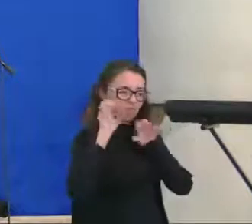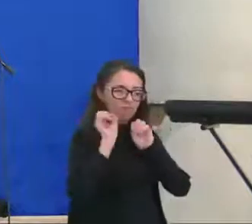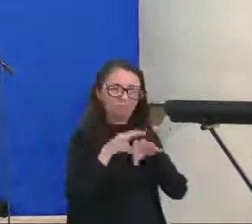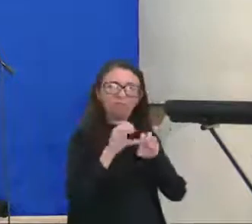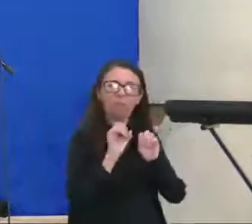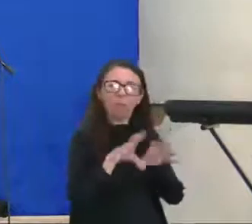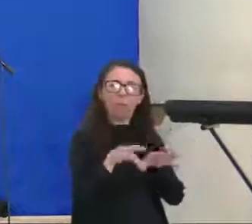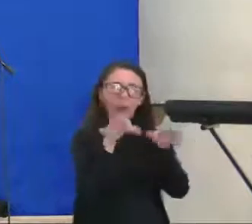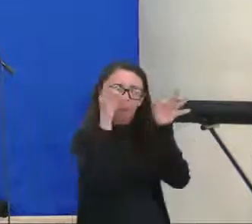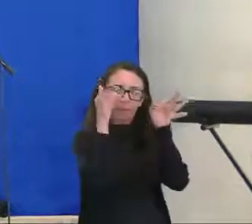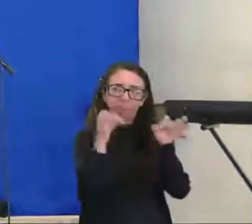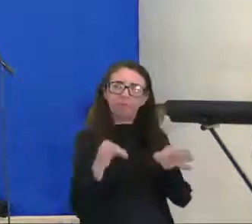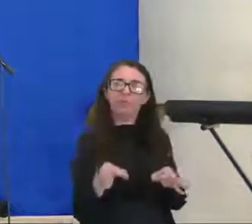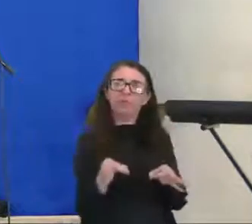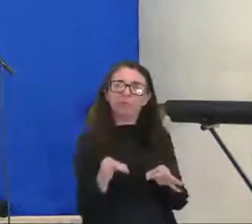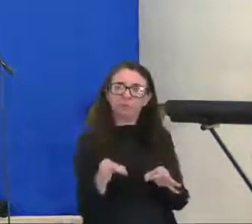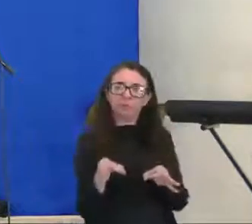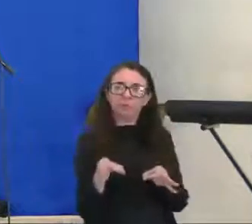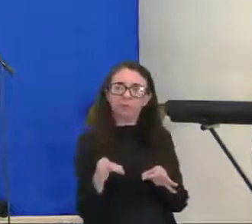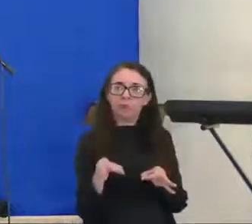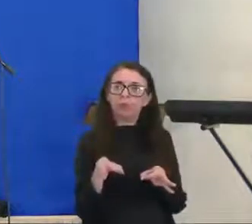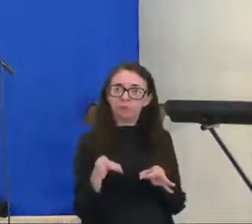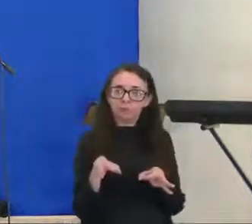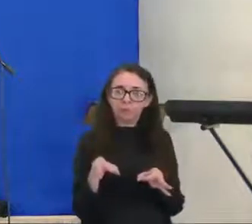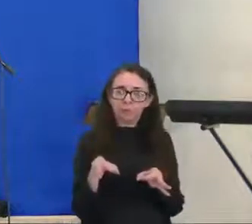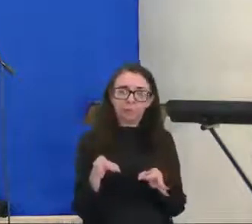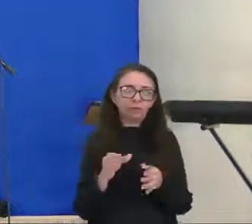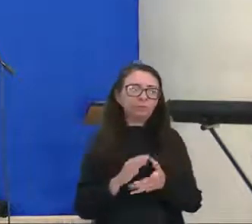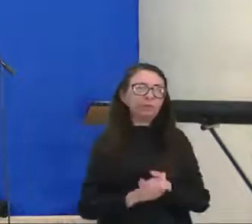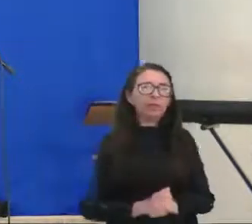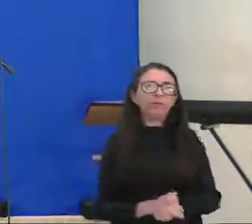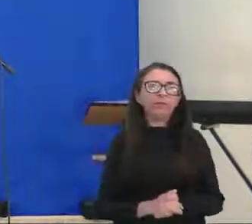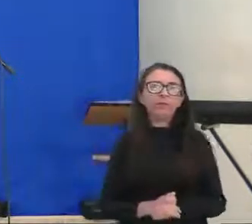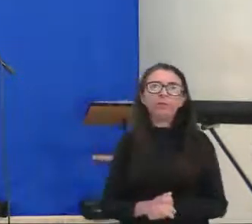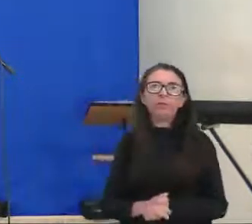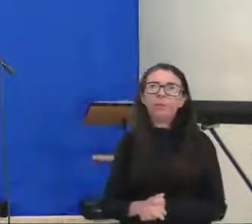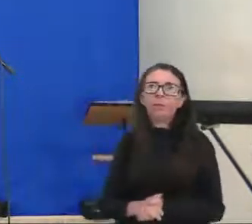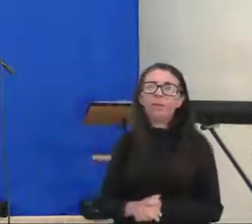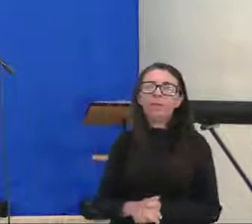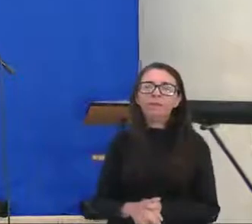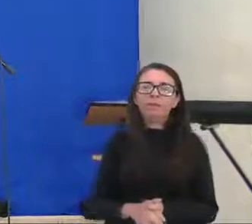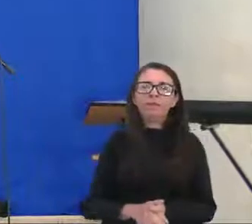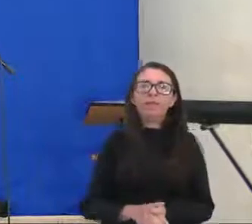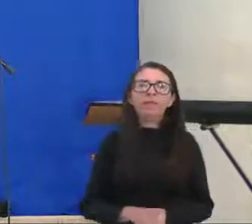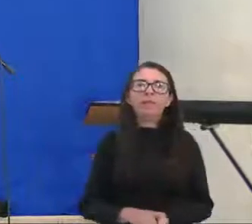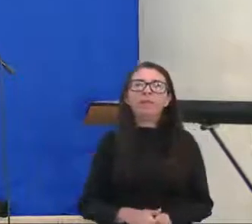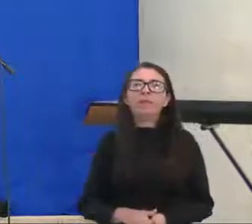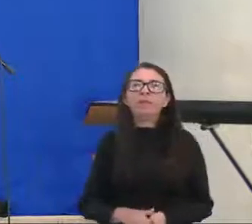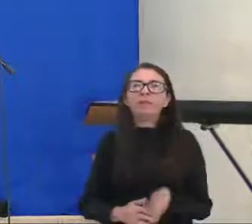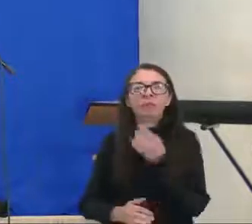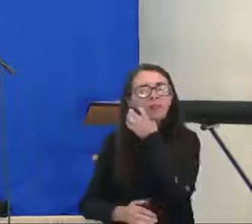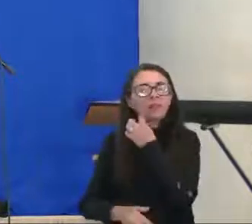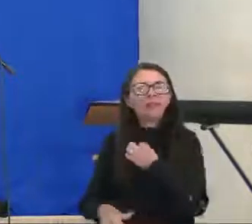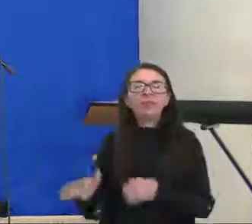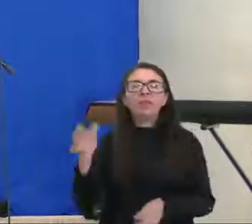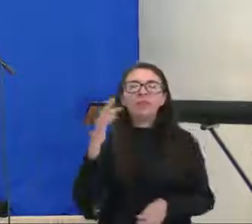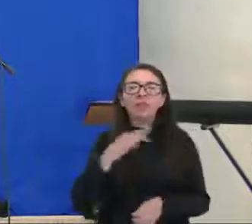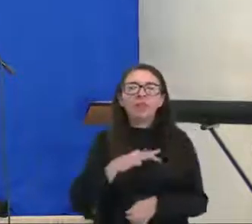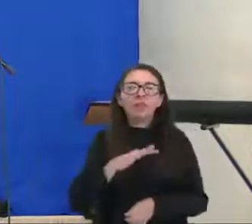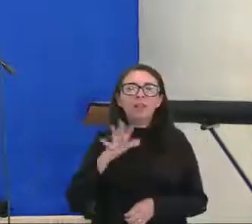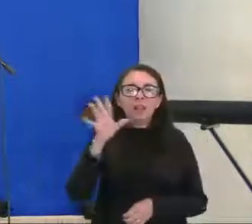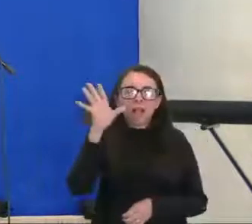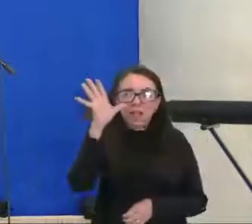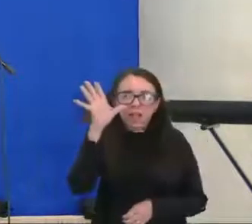Como que ele foi chamado? Como poderia ser um profeta? Né? Ezequiel. As escrituras dizem que o Espírito de Deus